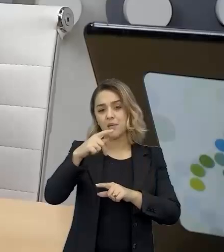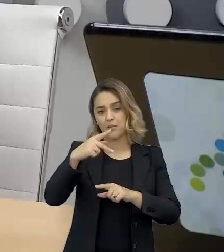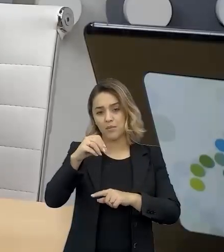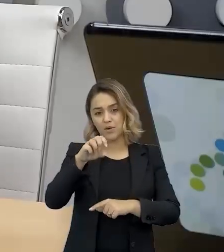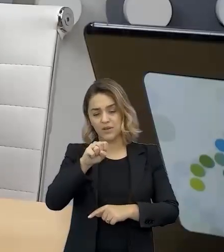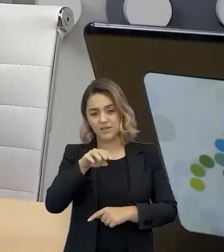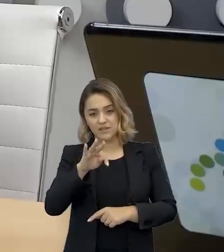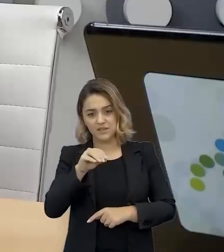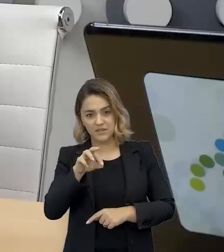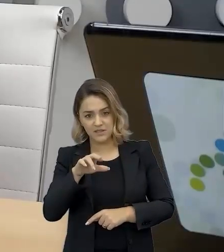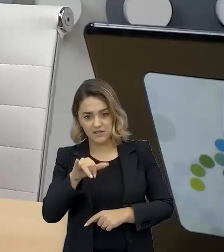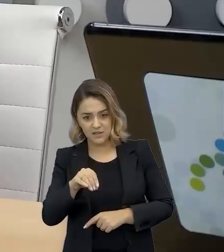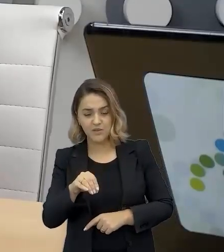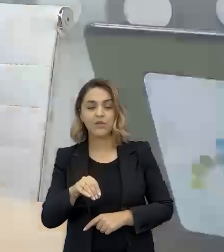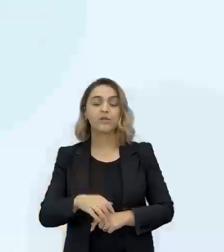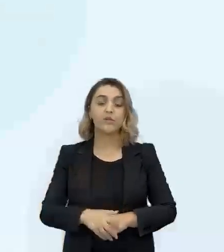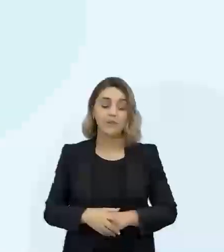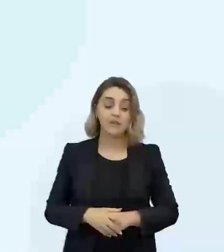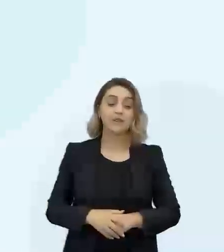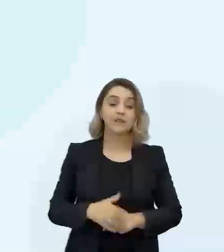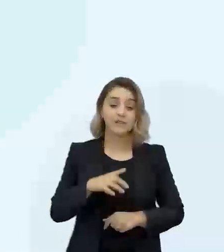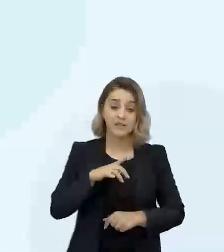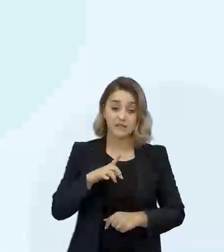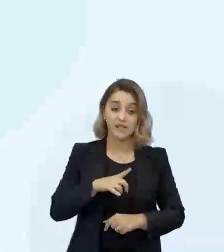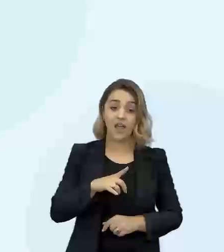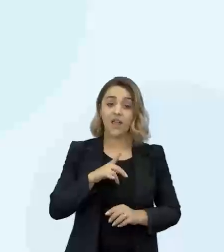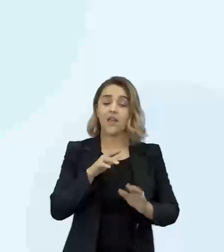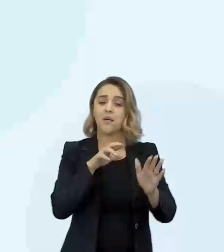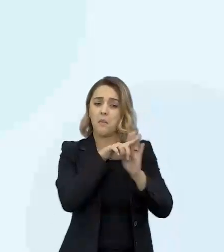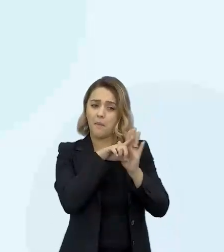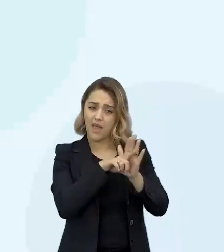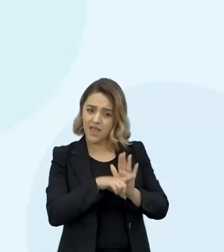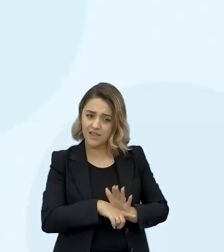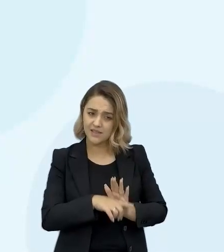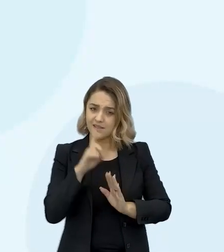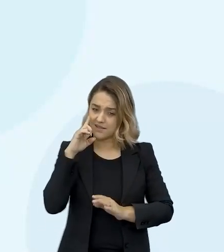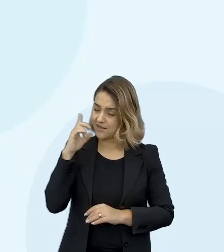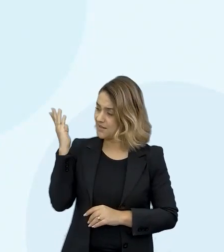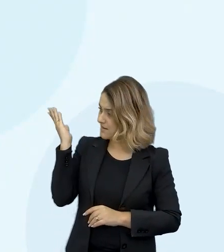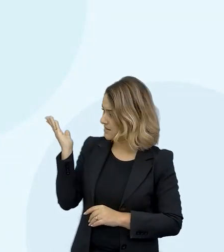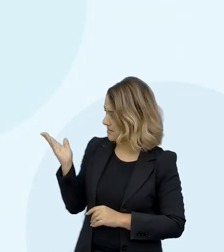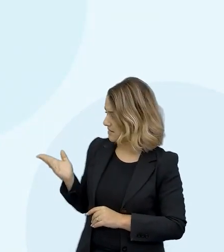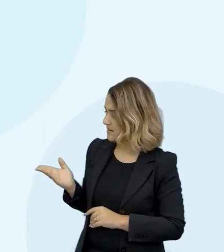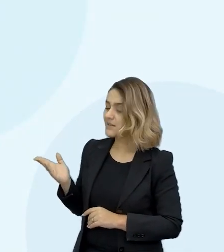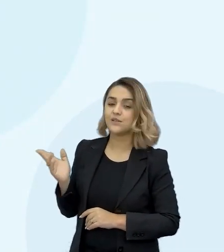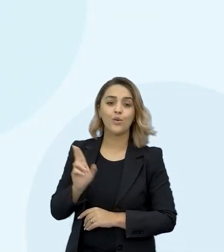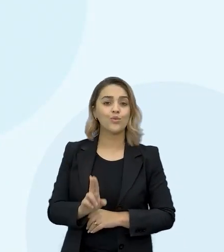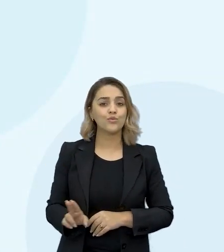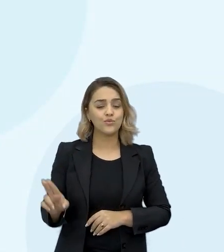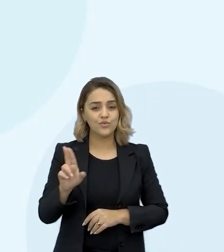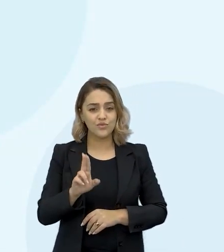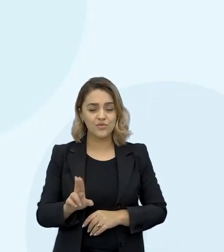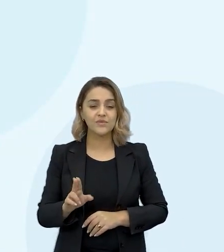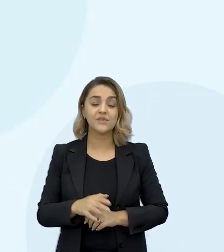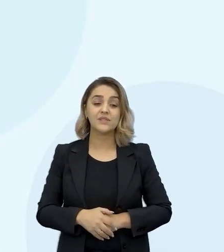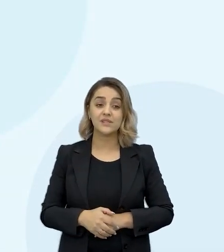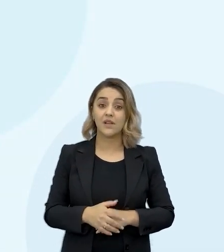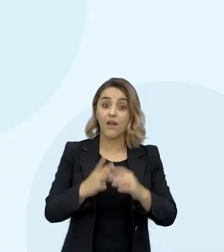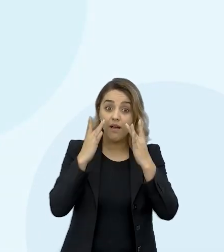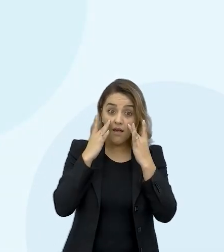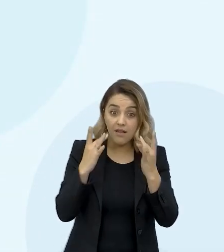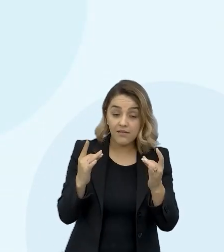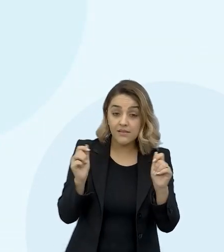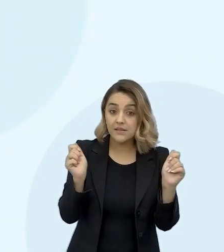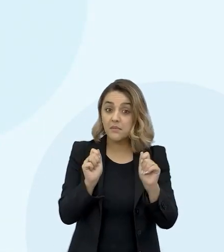as referências que a gente utilizou para poder estar aqui falando com vocês hoje. E atenção, fique